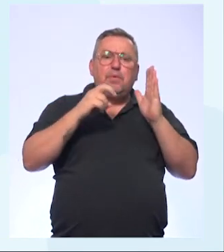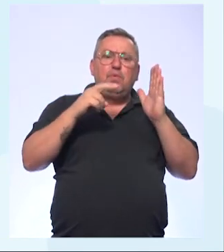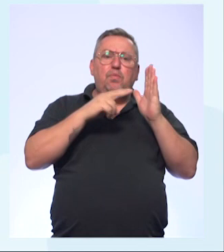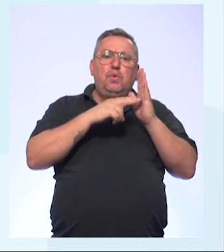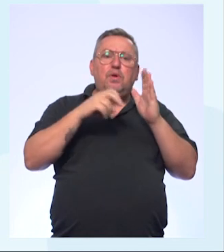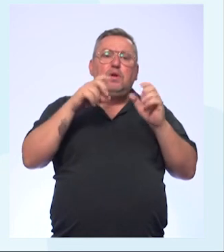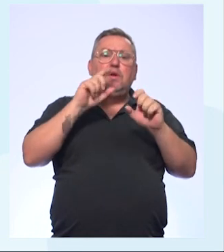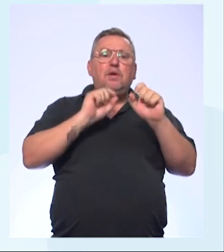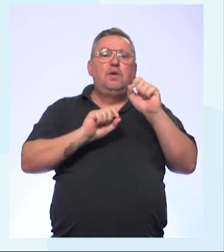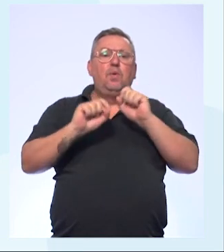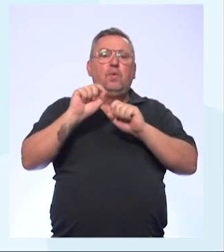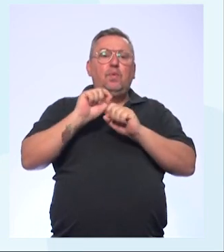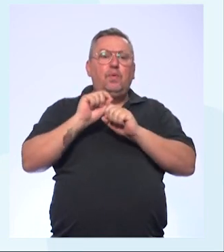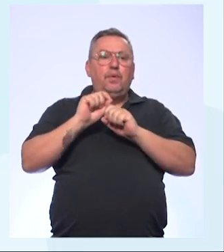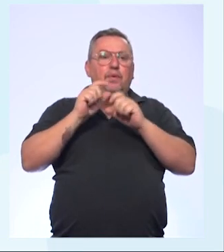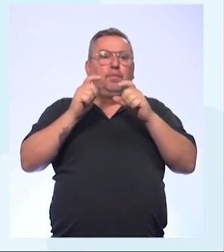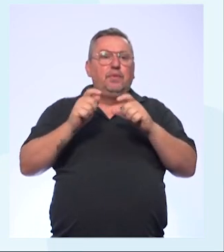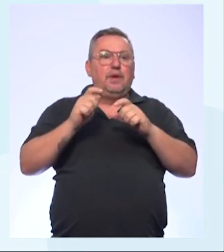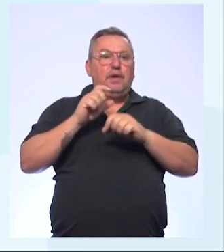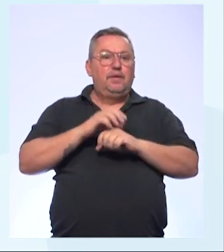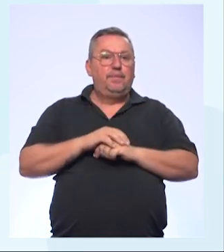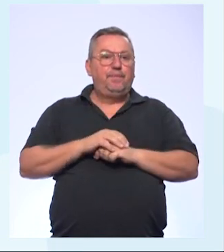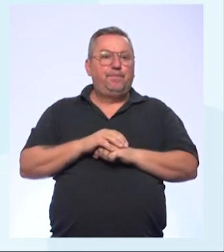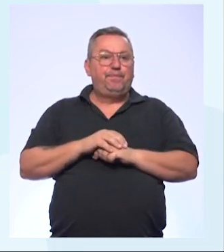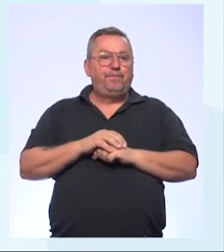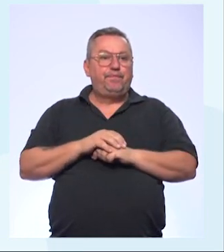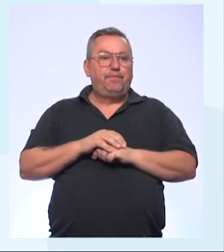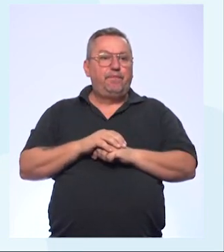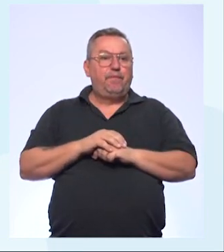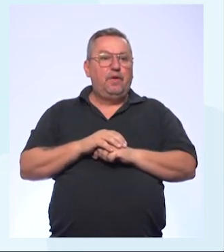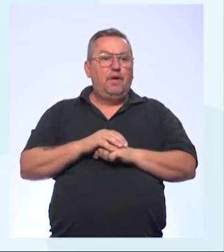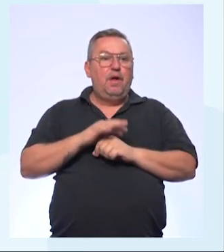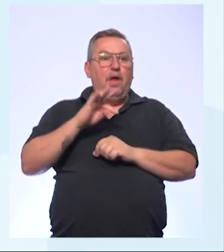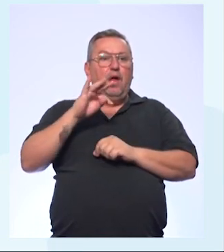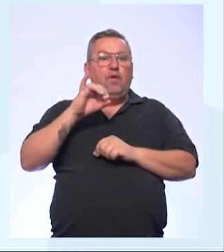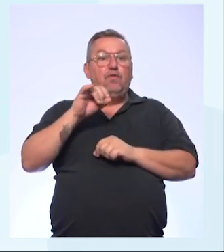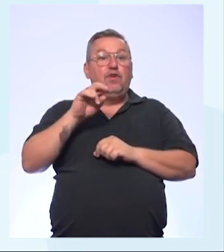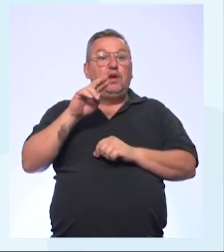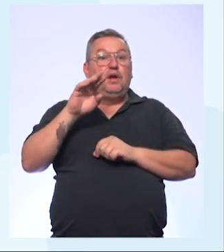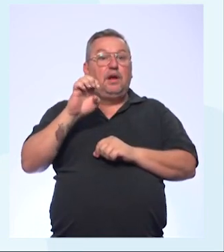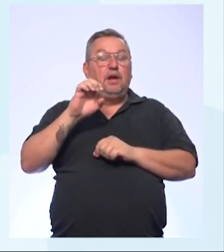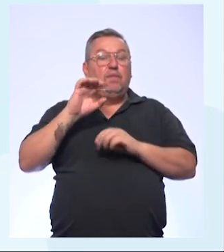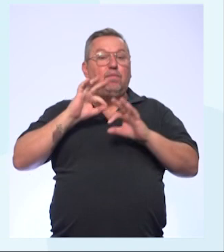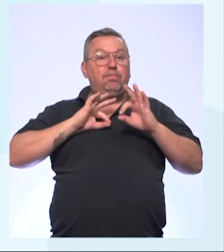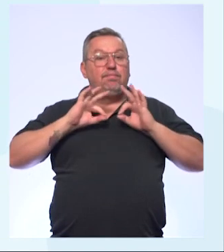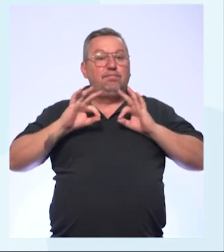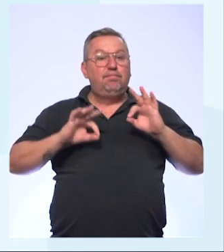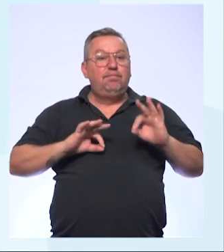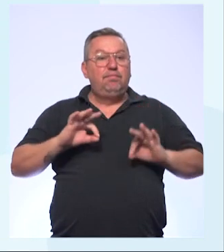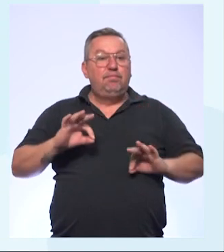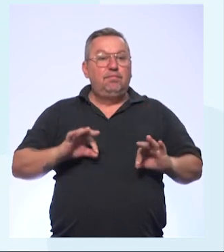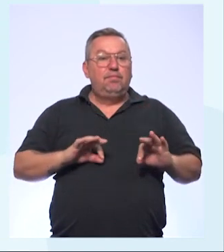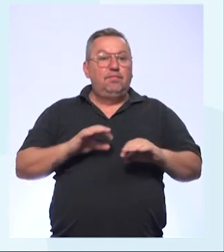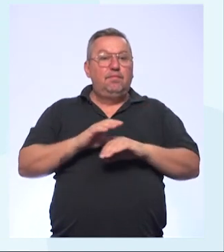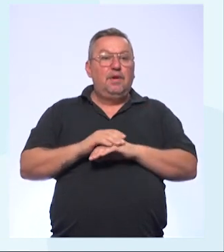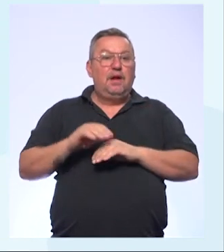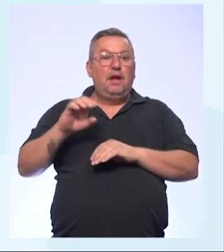cercam aí esse pedaço, esse território? É o rio Tigre e o